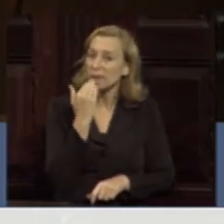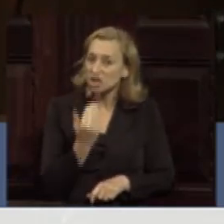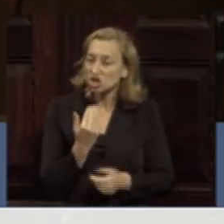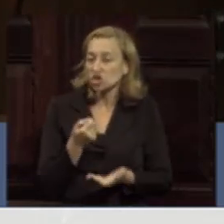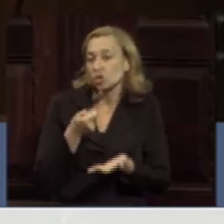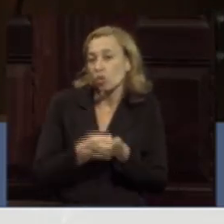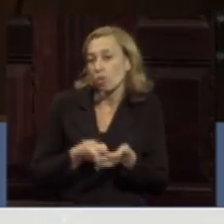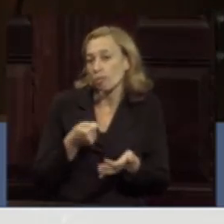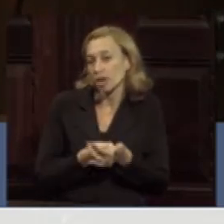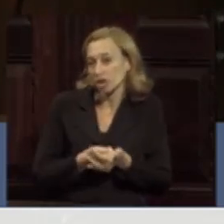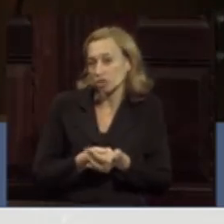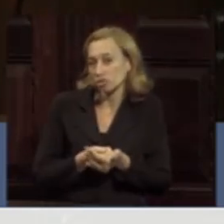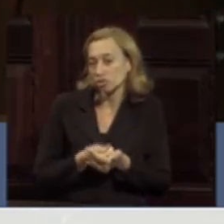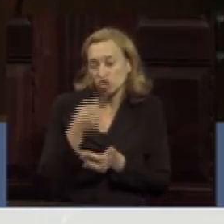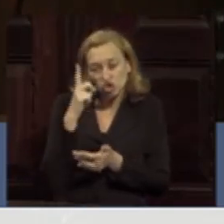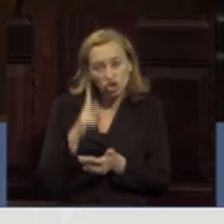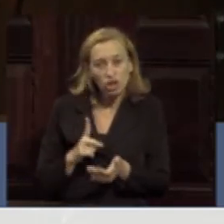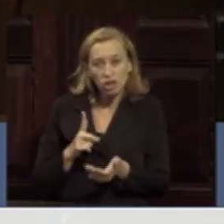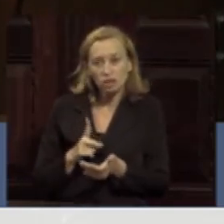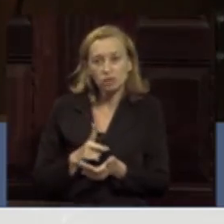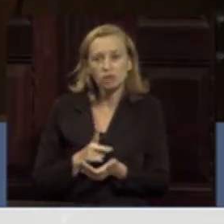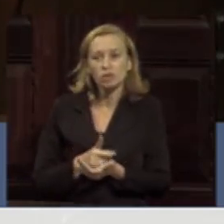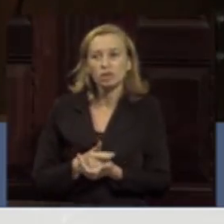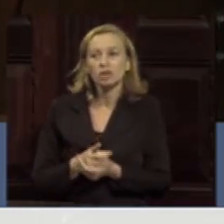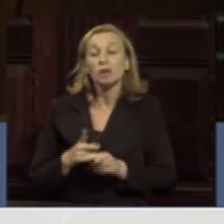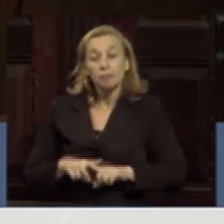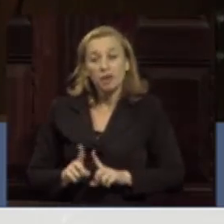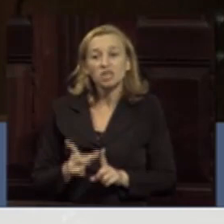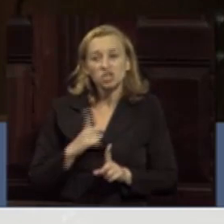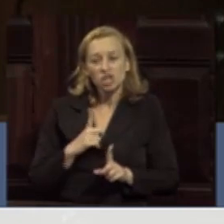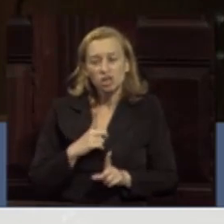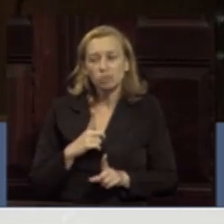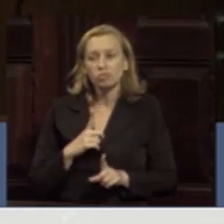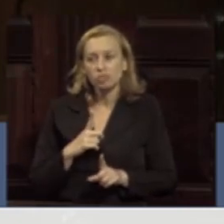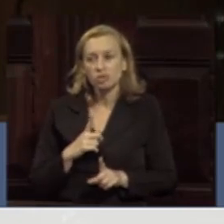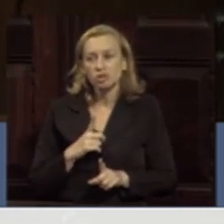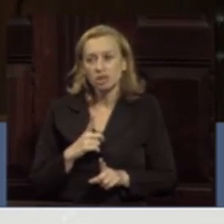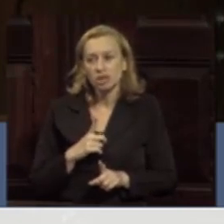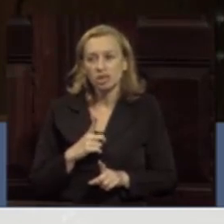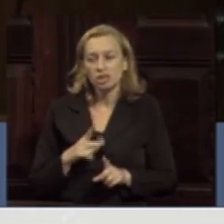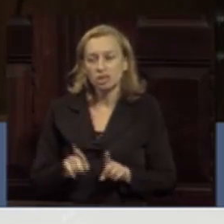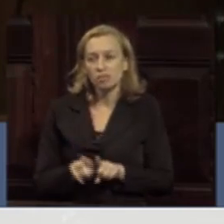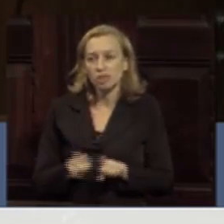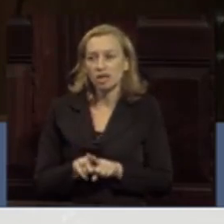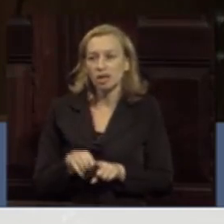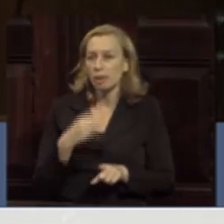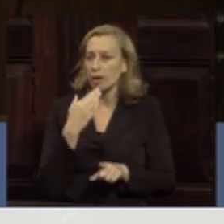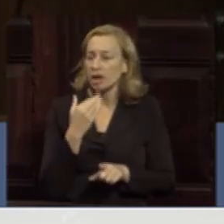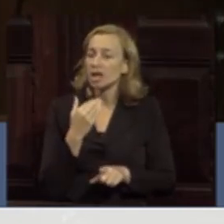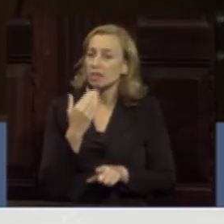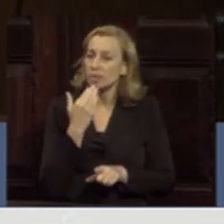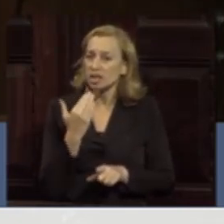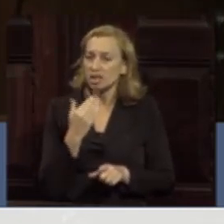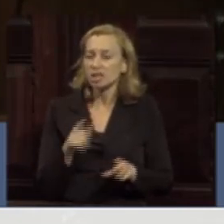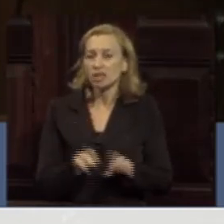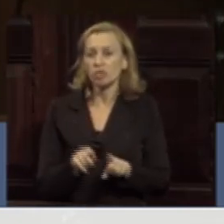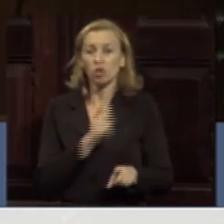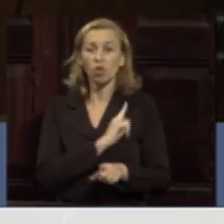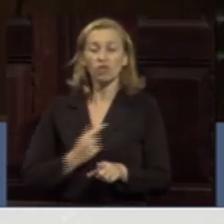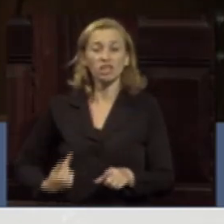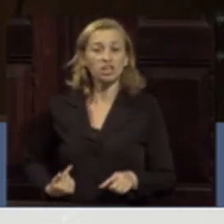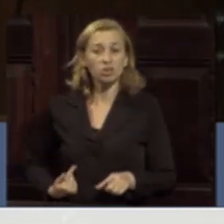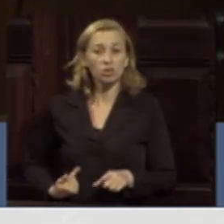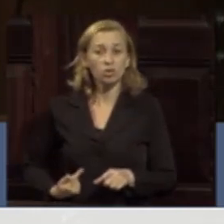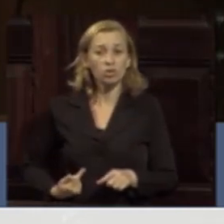Poder Executivo, aí no caso do município, mas nós temos também que cobrar do governador Luiz Fernando Pezão, coisa